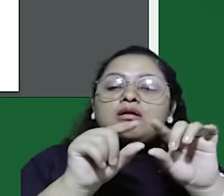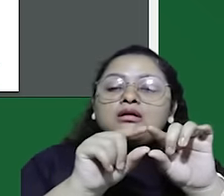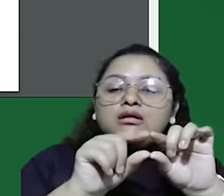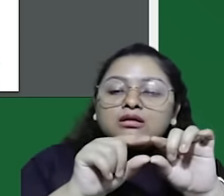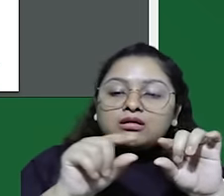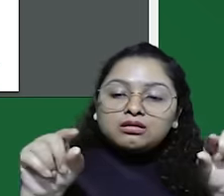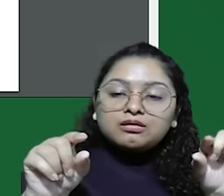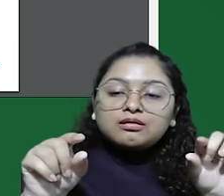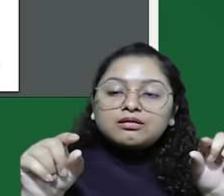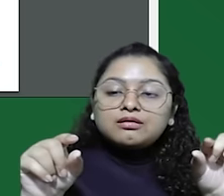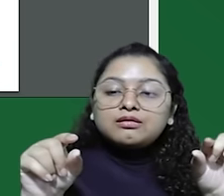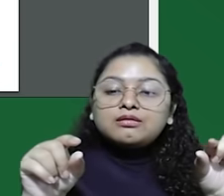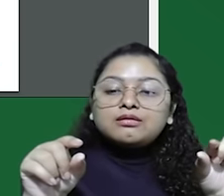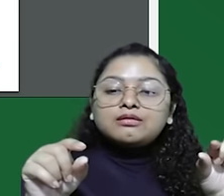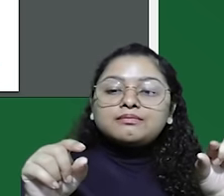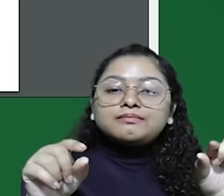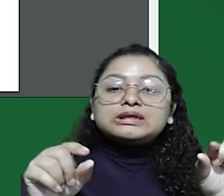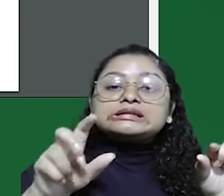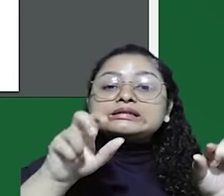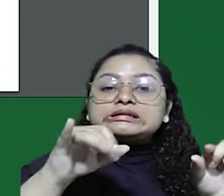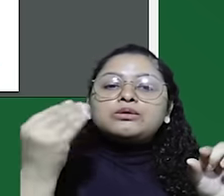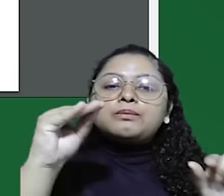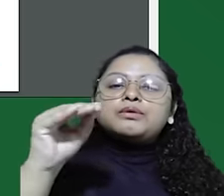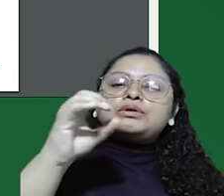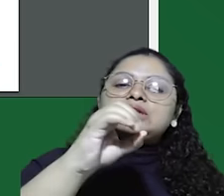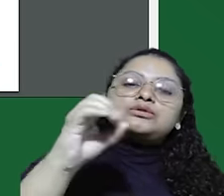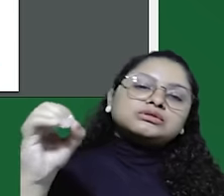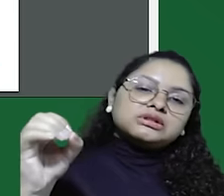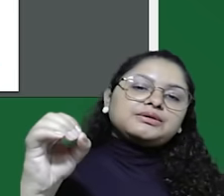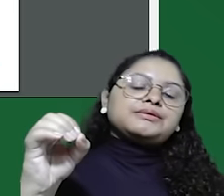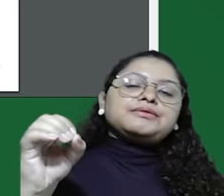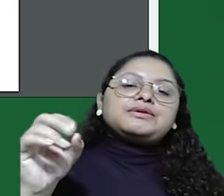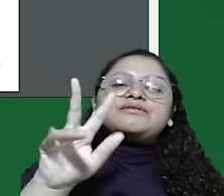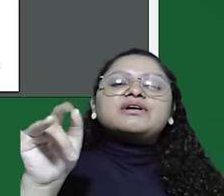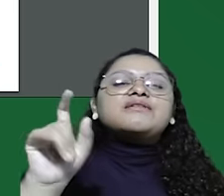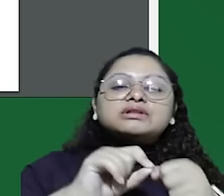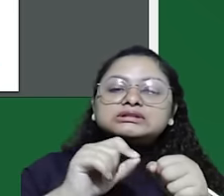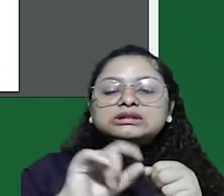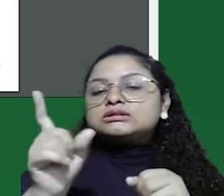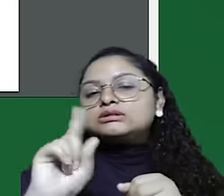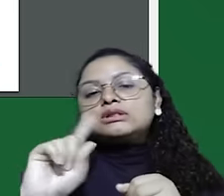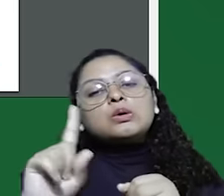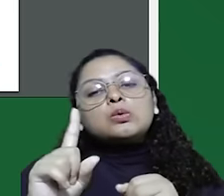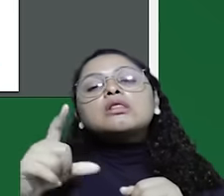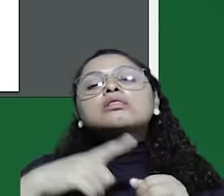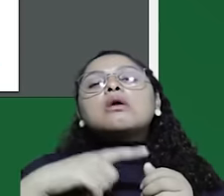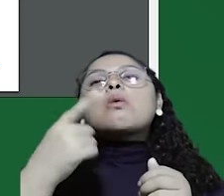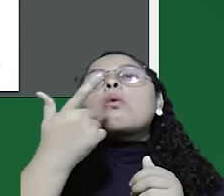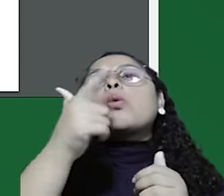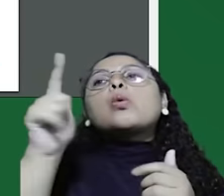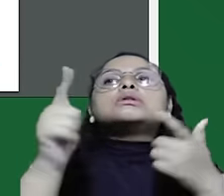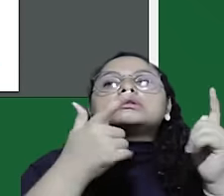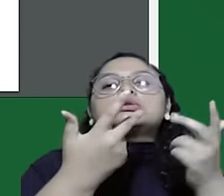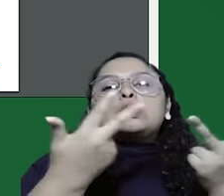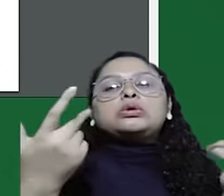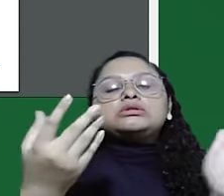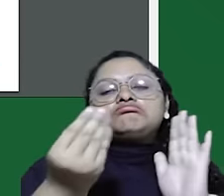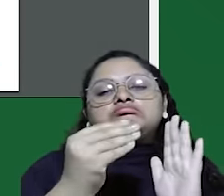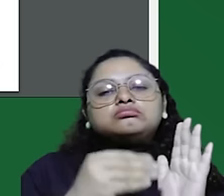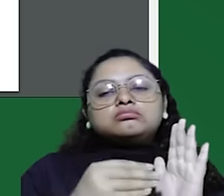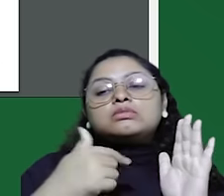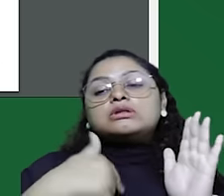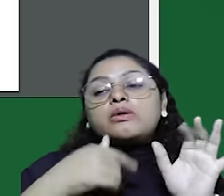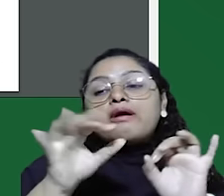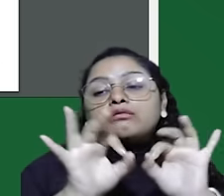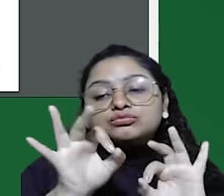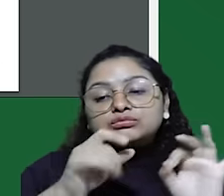integralmente se eu colocar zer zer ele vai trazer Não ele tá trazendo alguns outros itens Então são ajustes que a gente